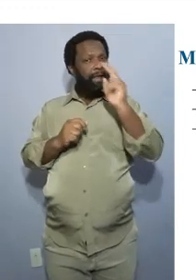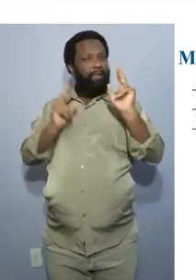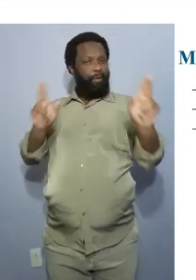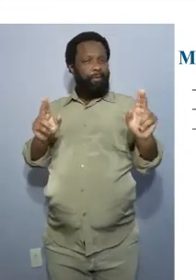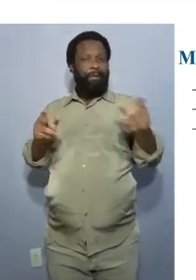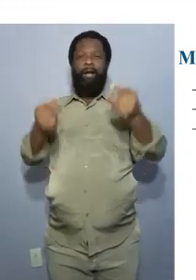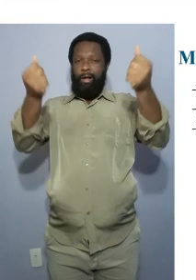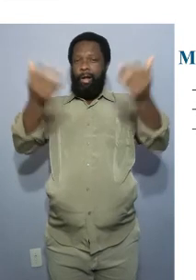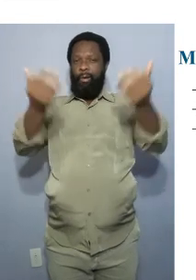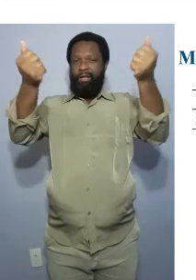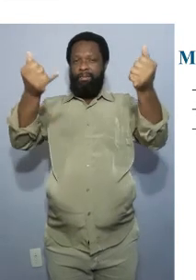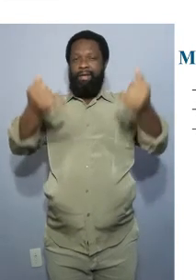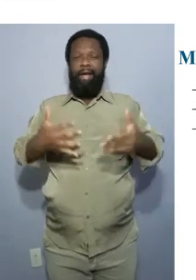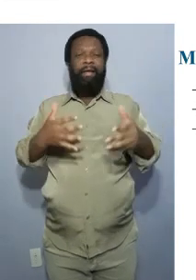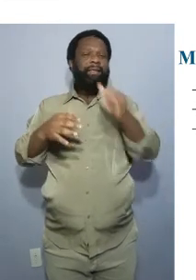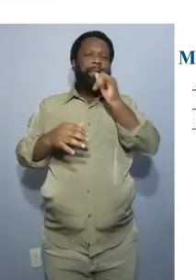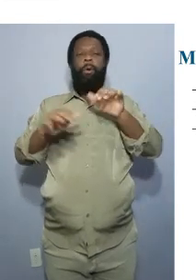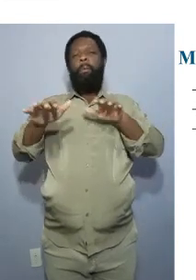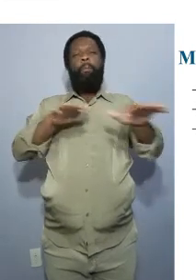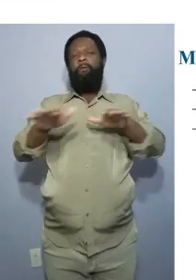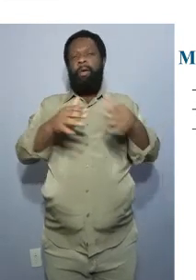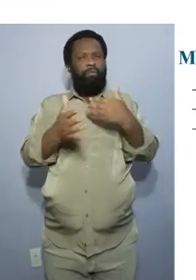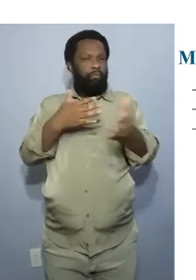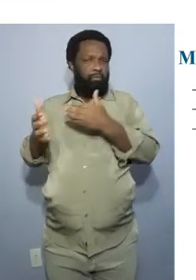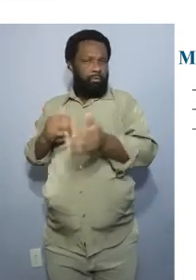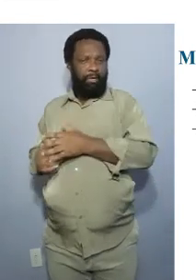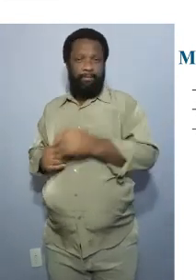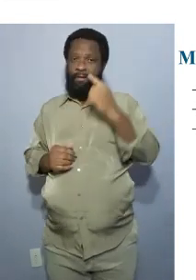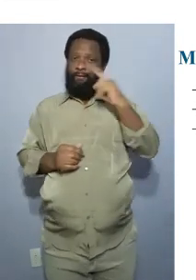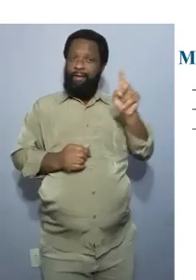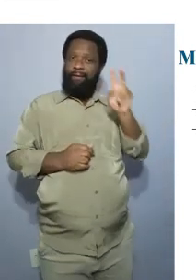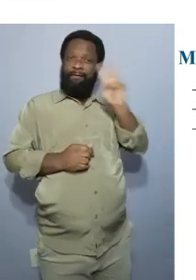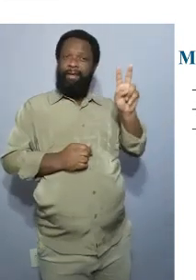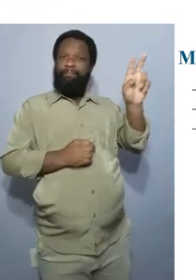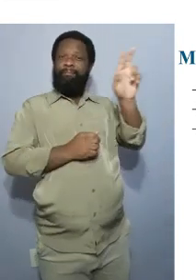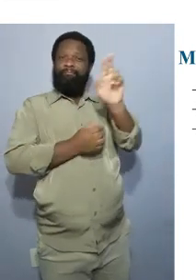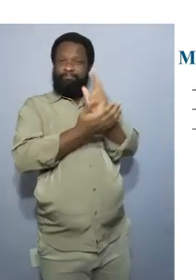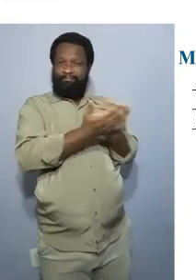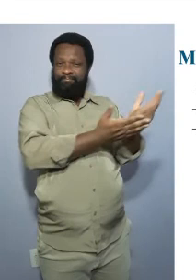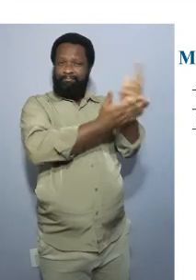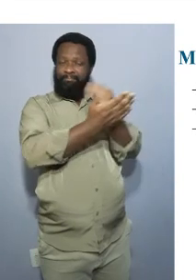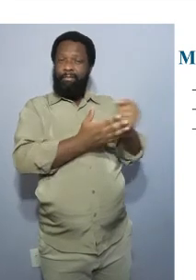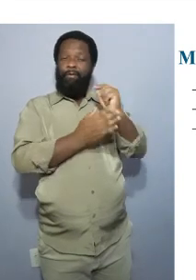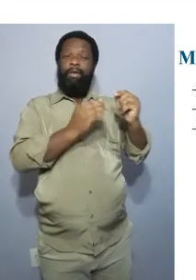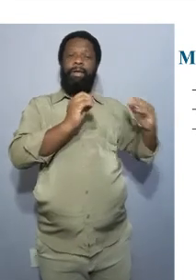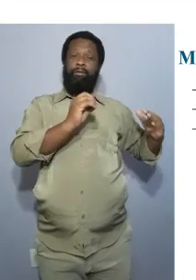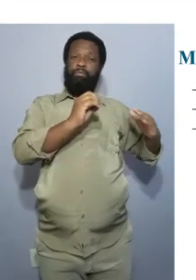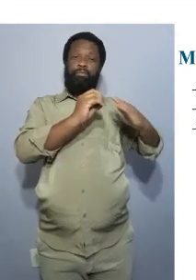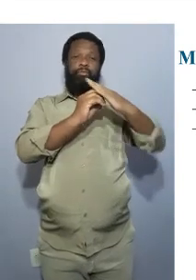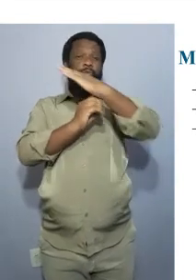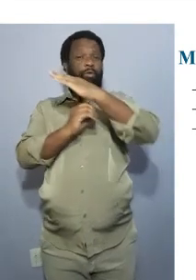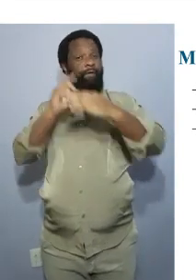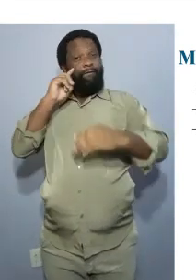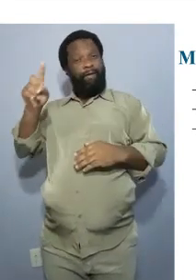similaridades. Então, vamos começar a falar do movimento circular qualquer, um genérico. Nessa figura aqui a gente vê uma trajetória curvilínea, você